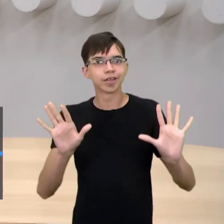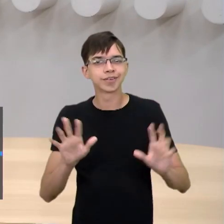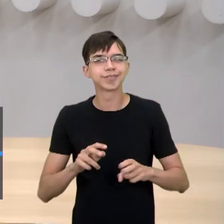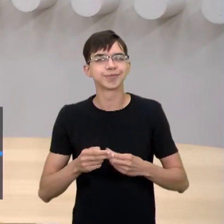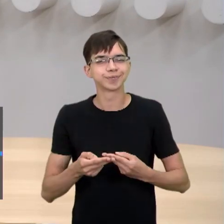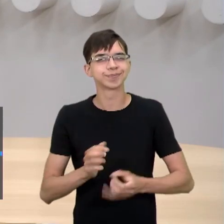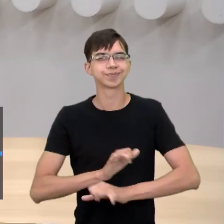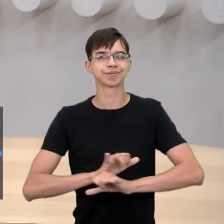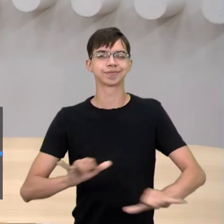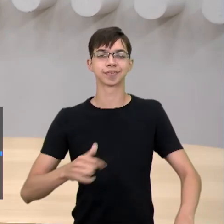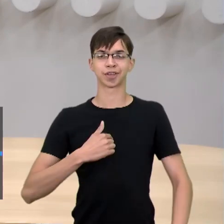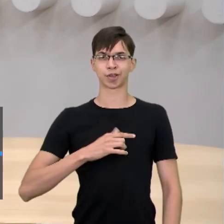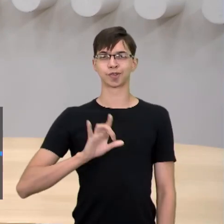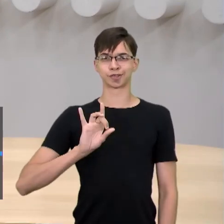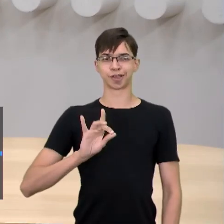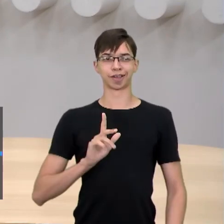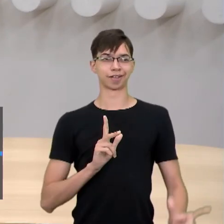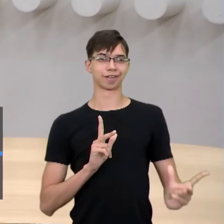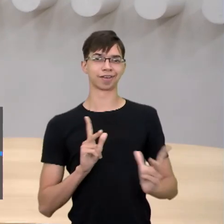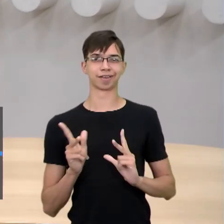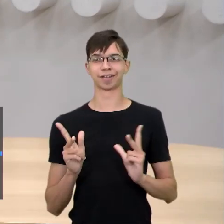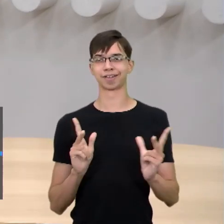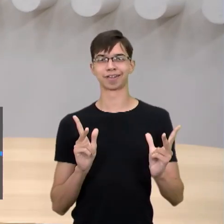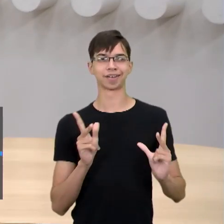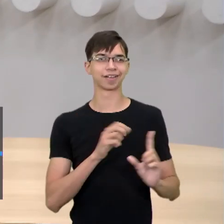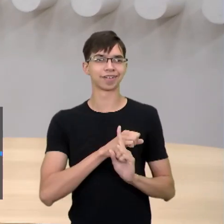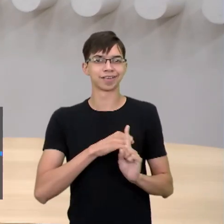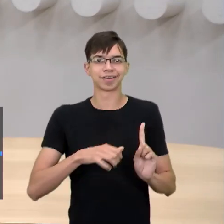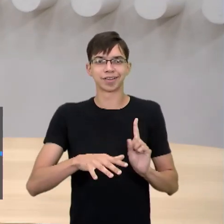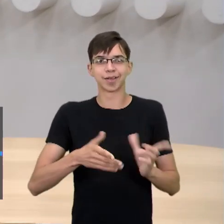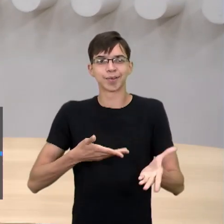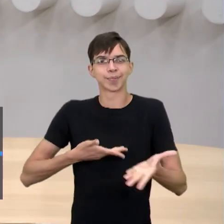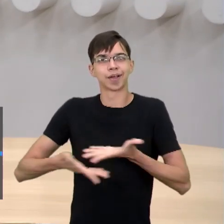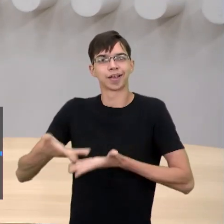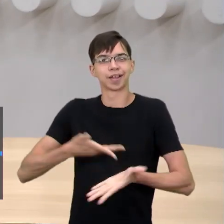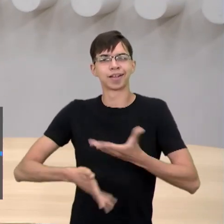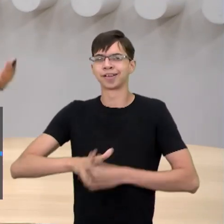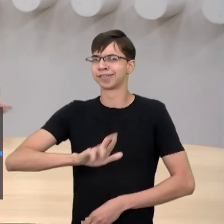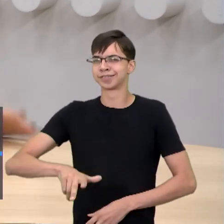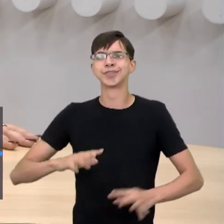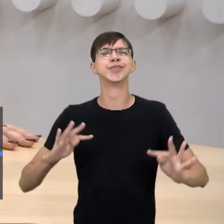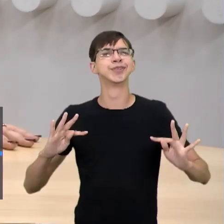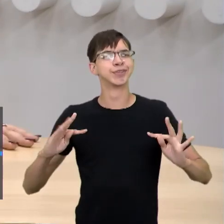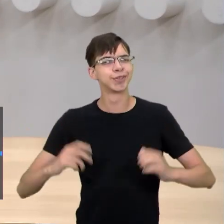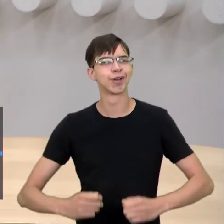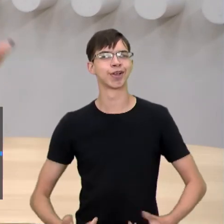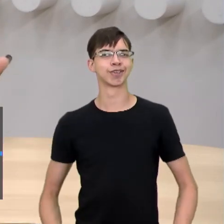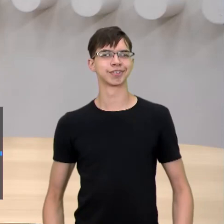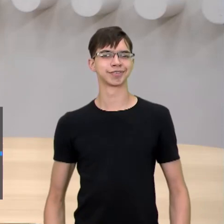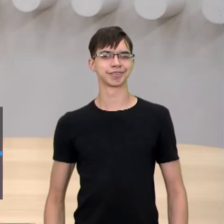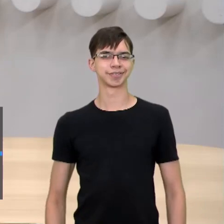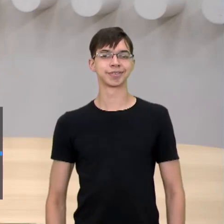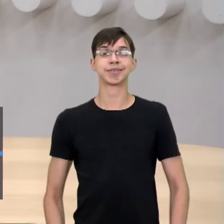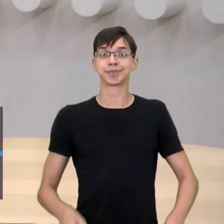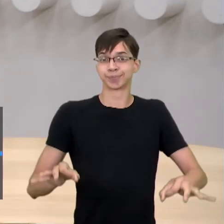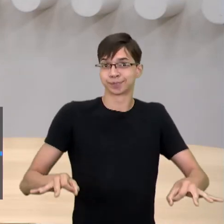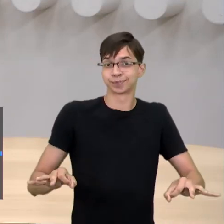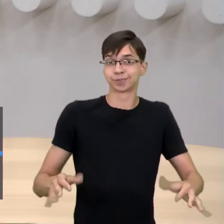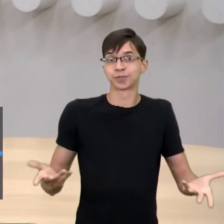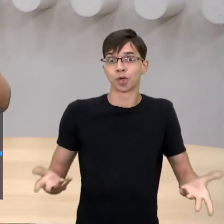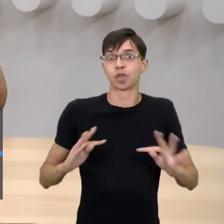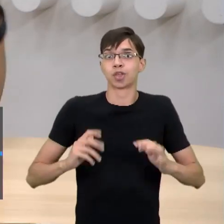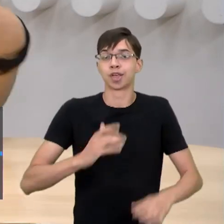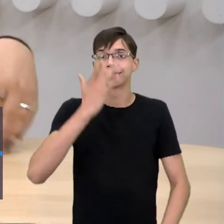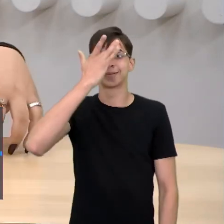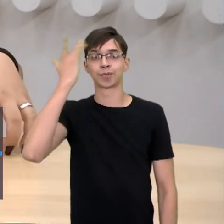tô socializando, não é só você que tá socializando, todo mundo tá. Tipo, quando você é jovem, não. Todas as